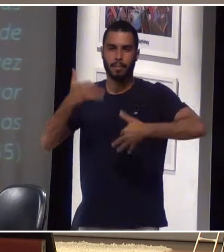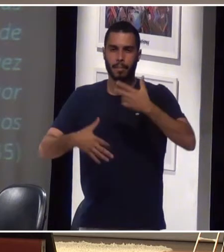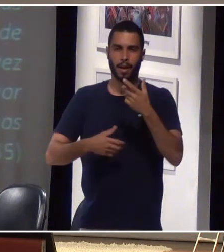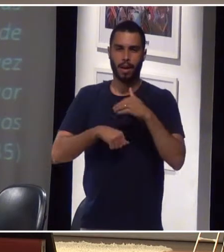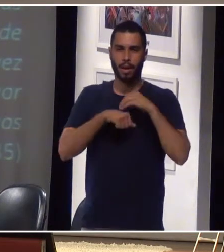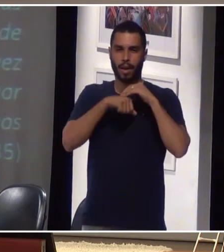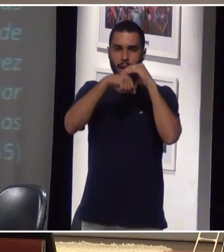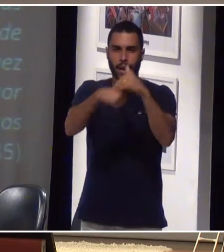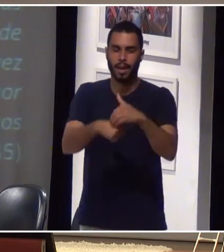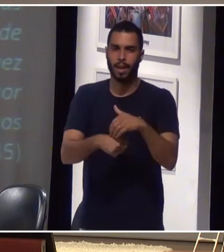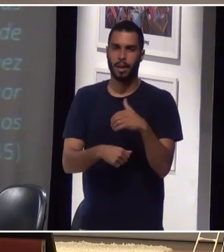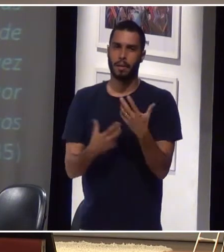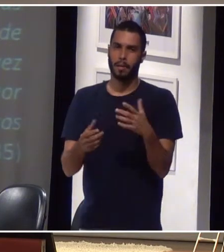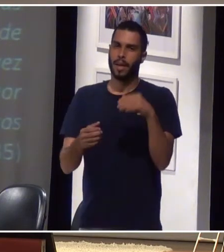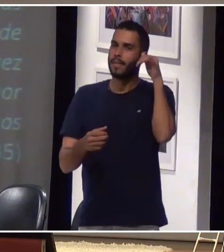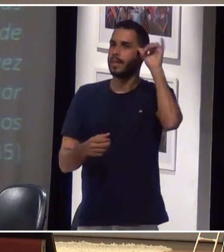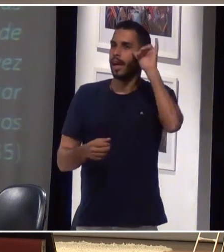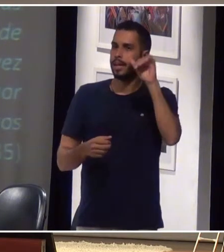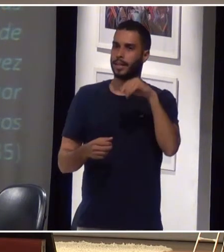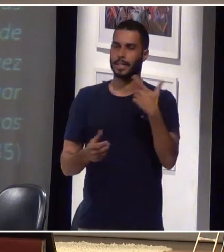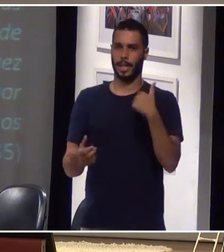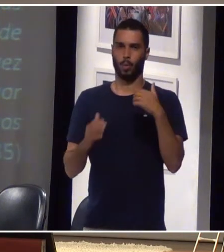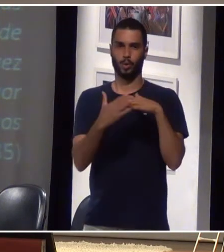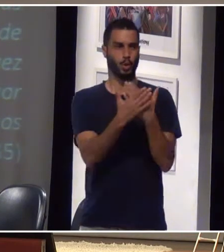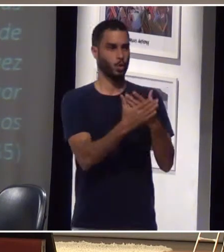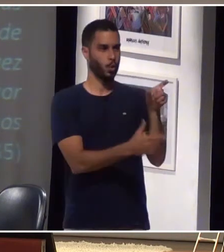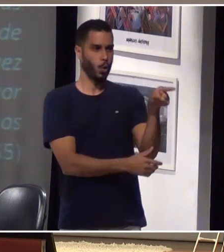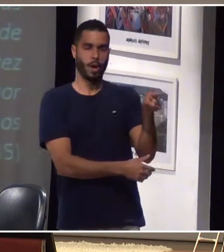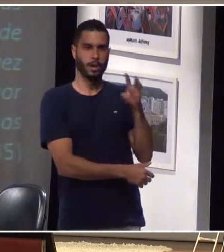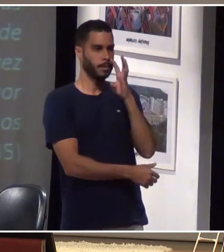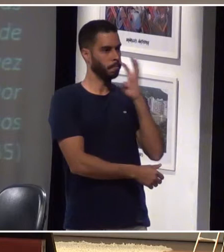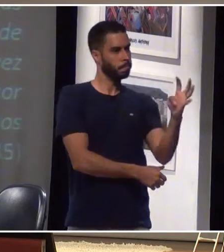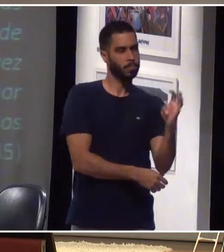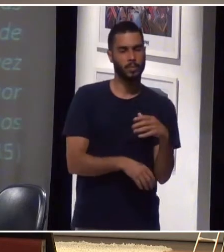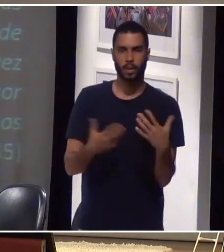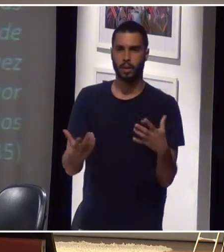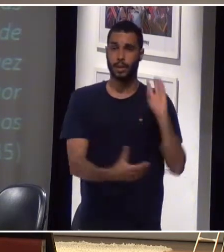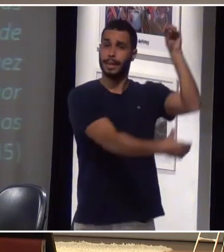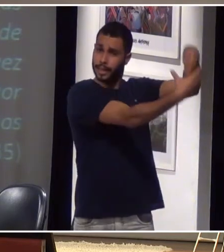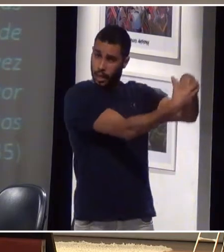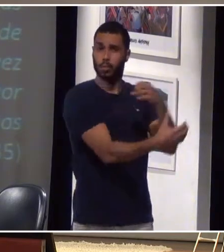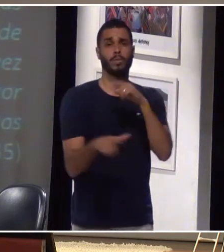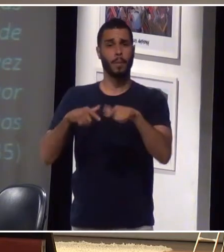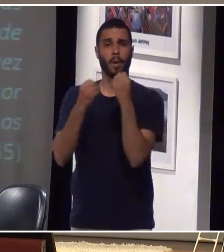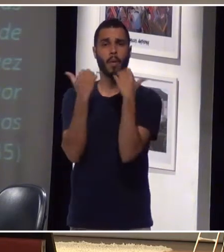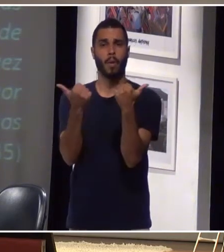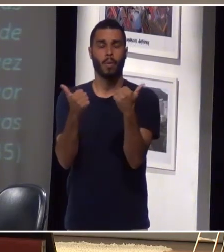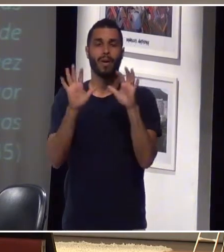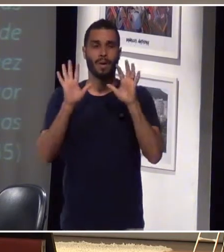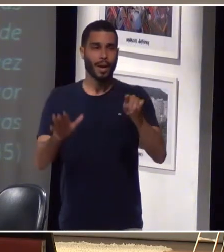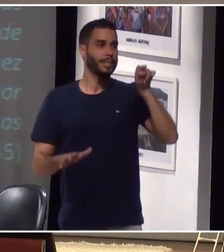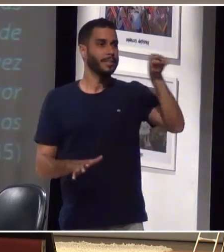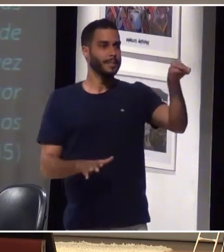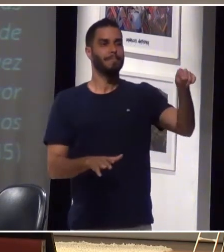que a gente também está criticando uma determinada escola, porque ela faz um trabalho bastante significativo, só que ela também está